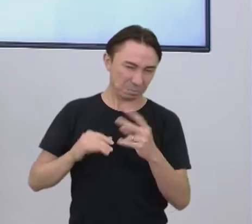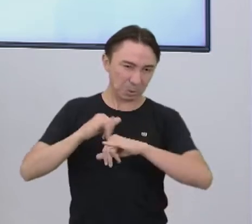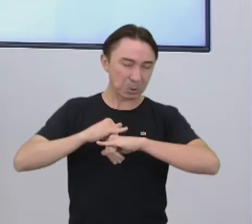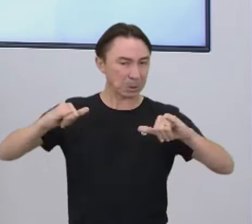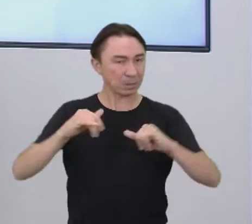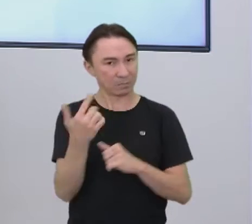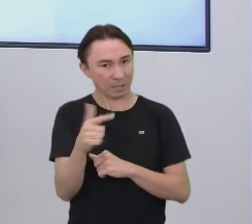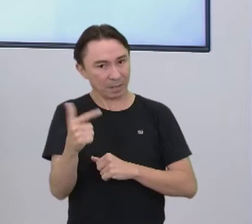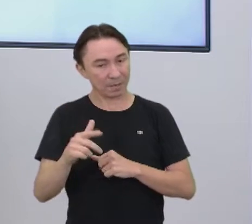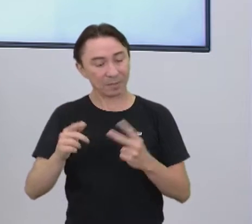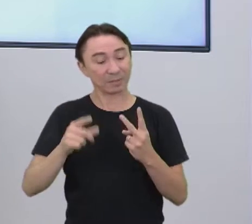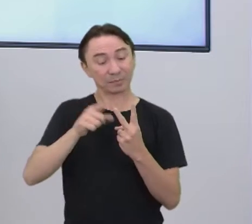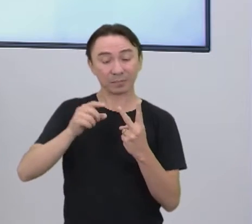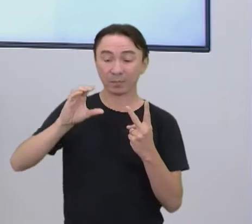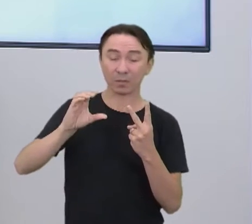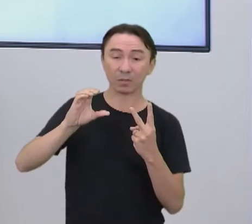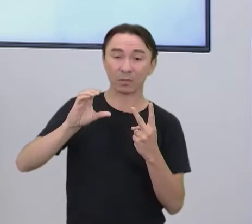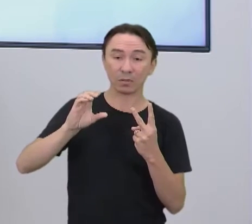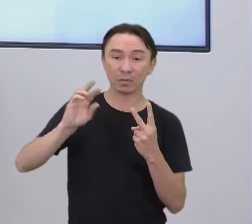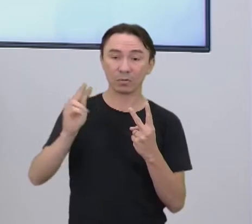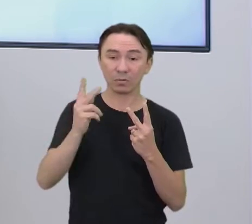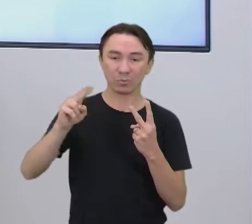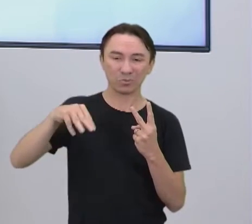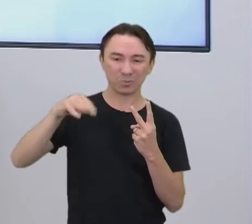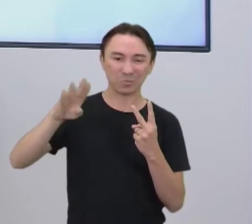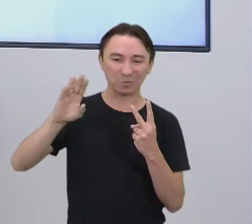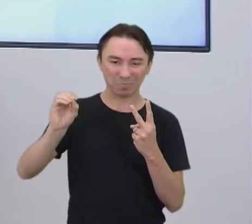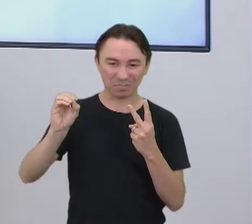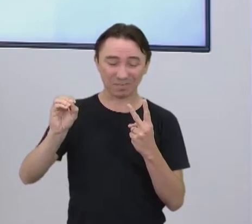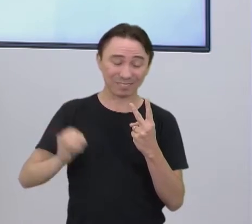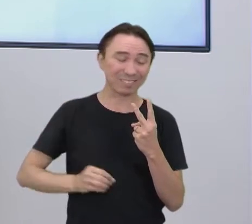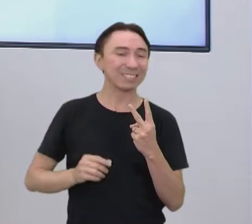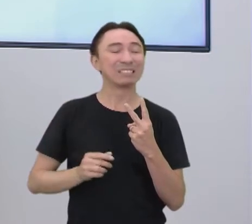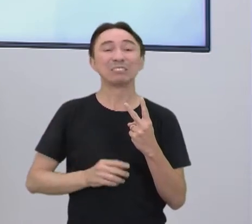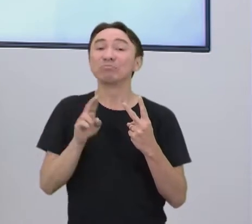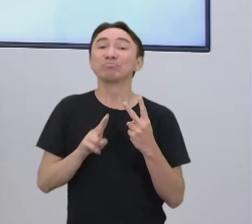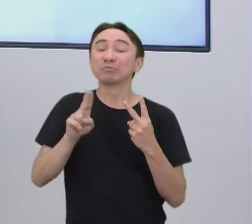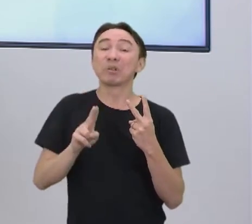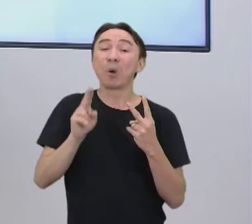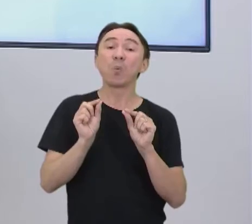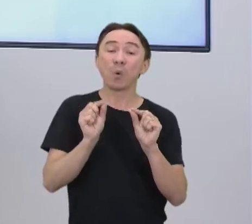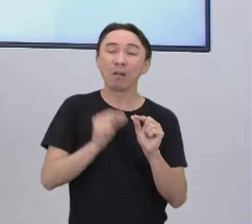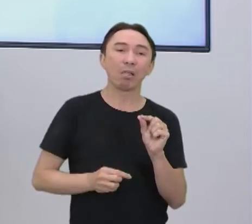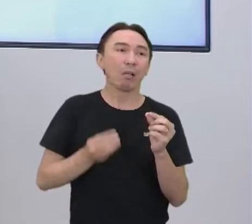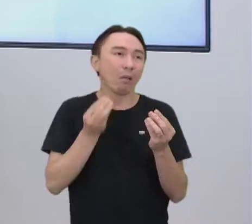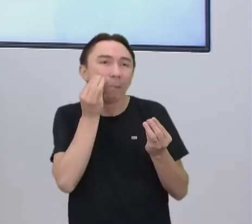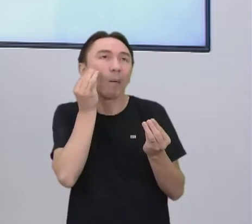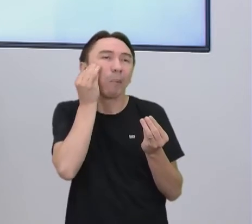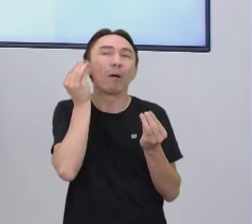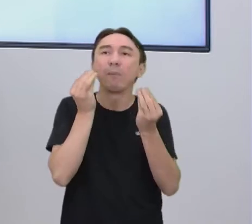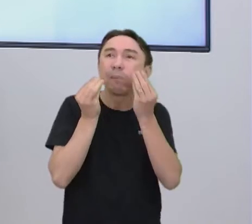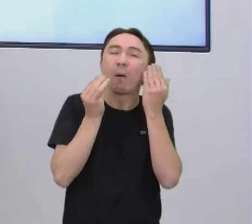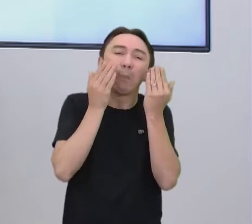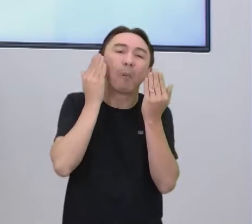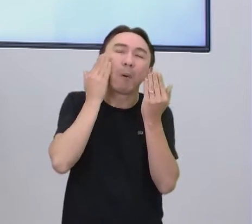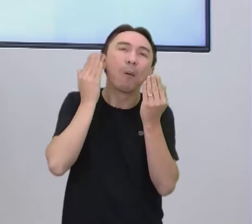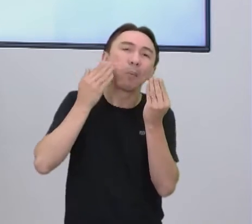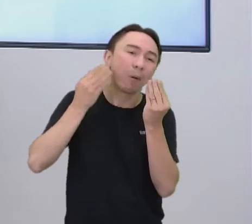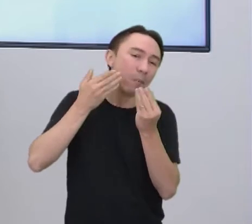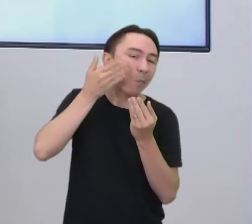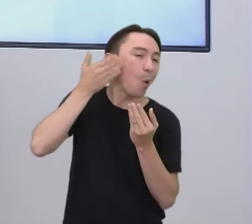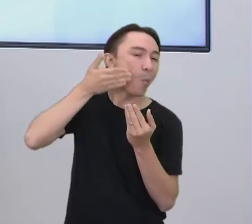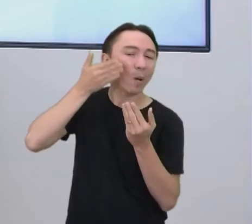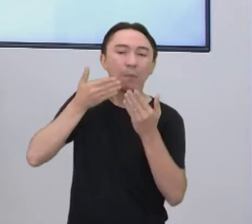relação, que o chumbo ele era algo muito utilizado em maquiagem, ainda é. Tanto que por isso que existe muita conversa de, olha, quando você for